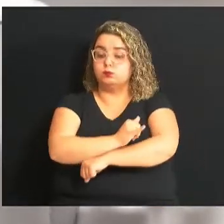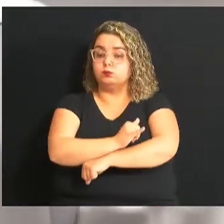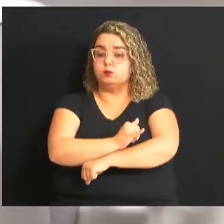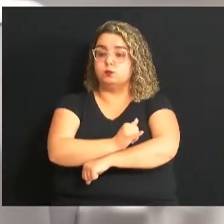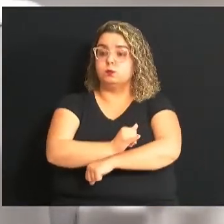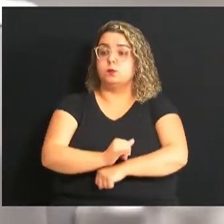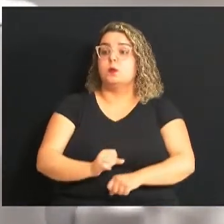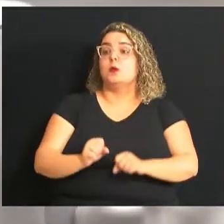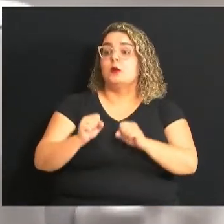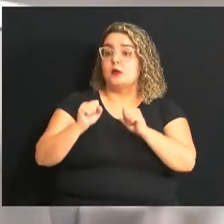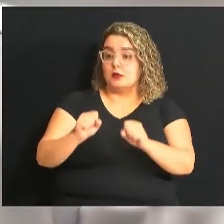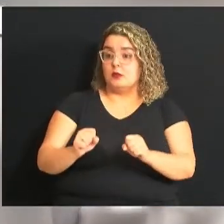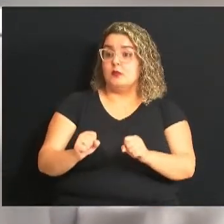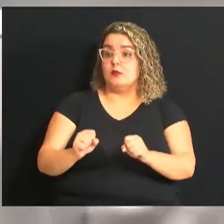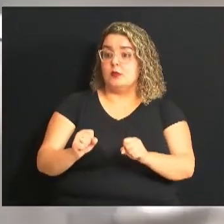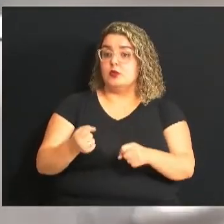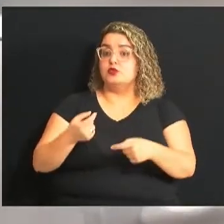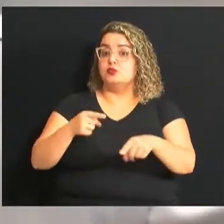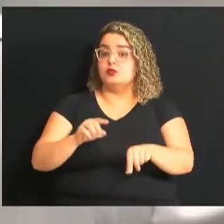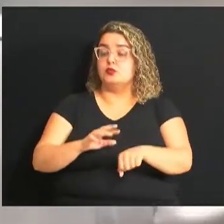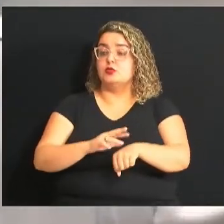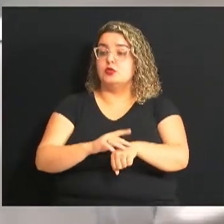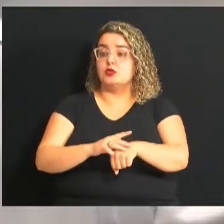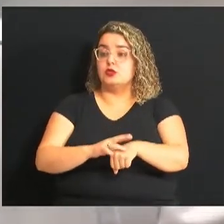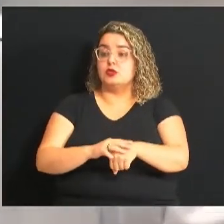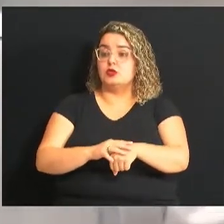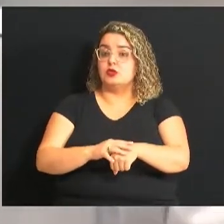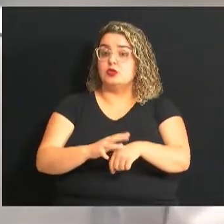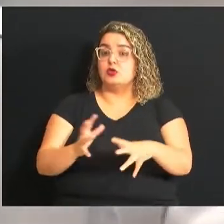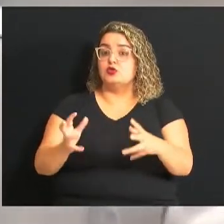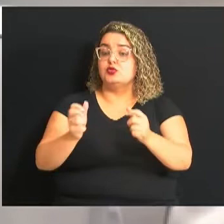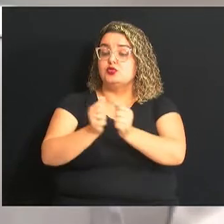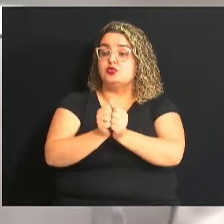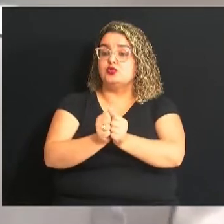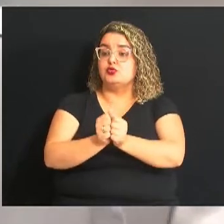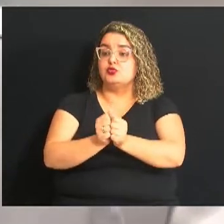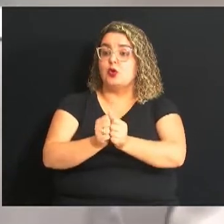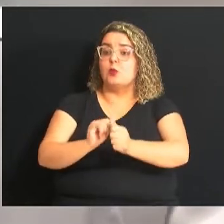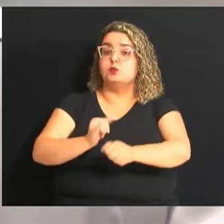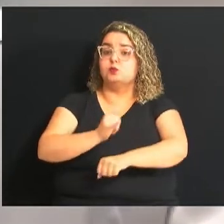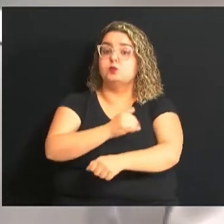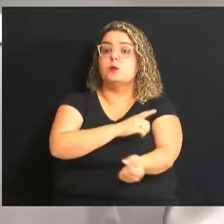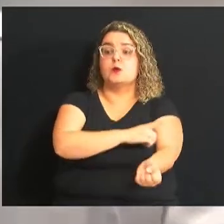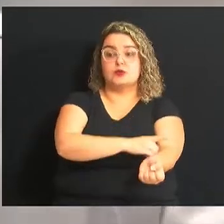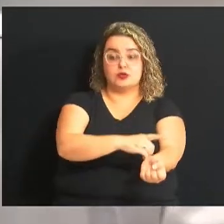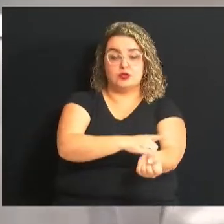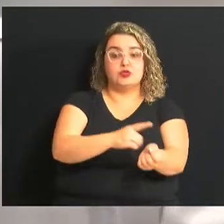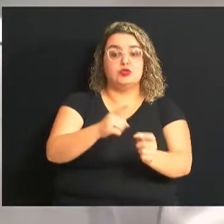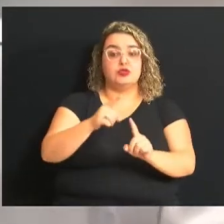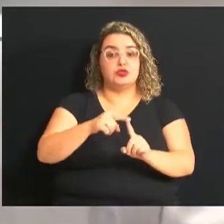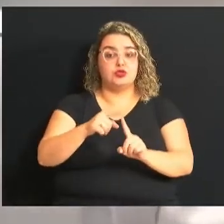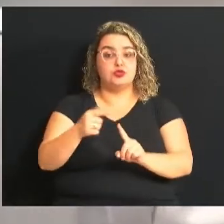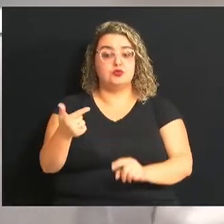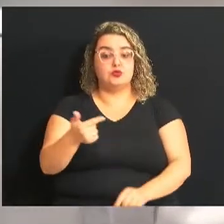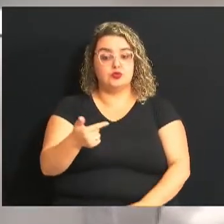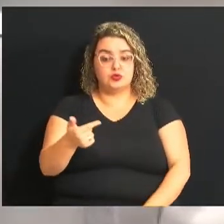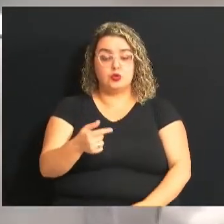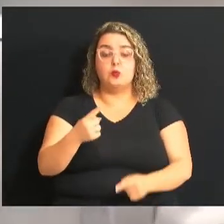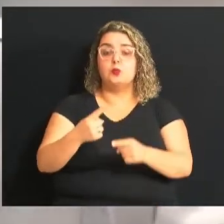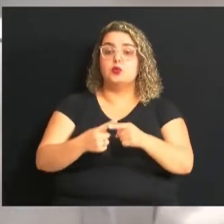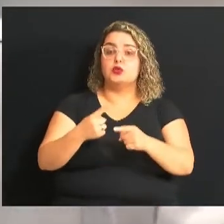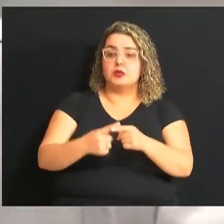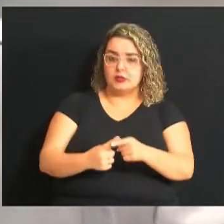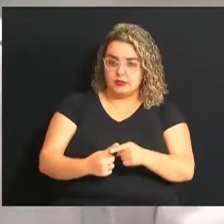ela pode provocar uma doença que está muito associada à obesidade, que é o diabetes tipo 2. Por quê?